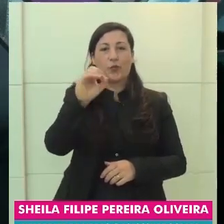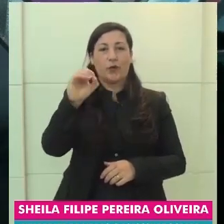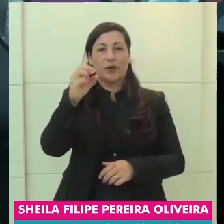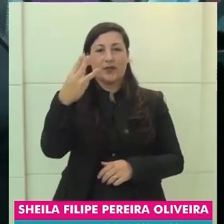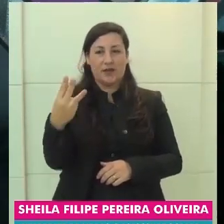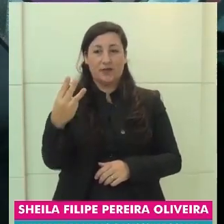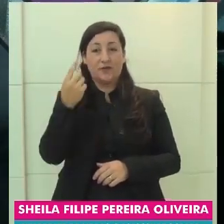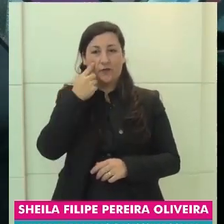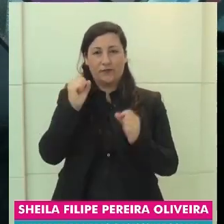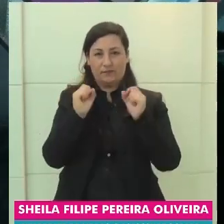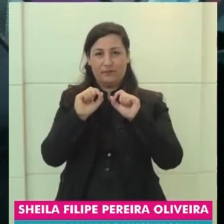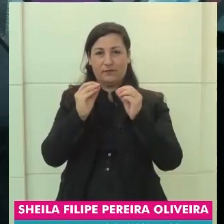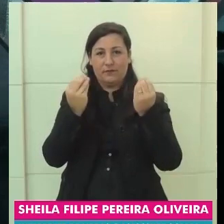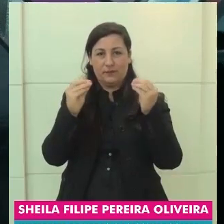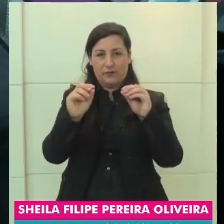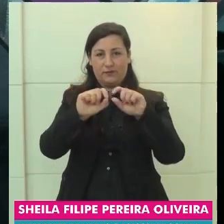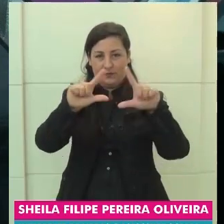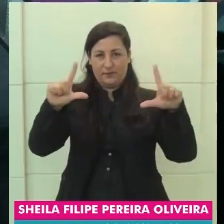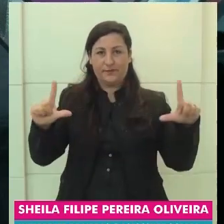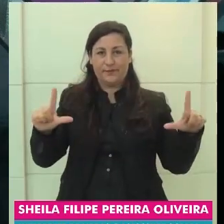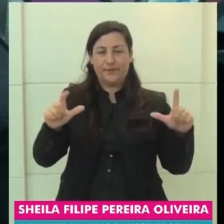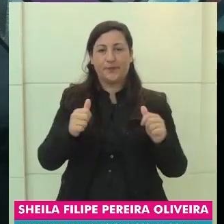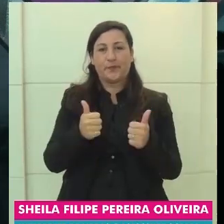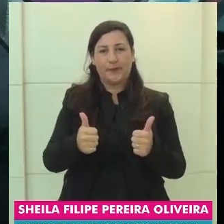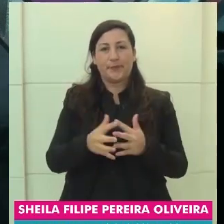também acompanhar o trabalho ali do pessoal.